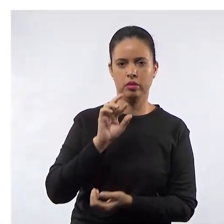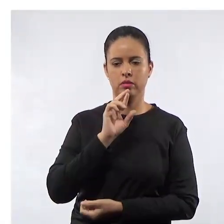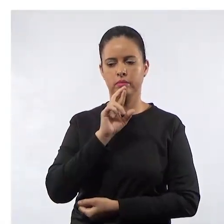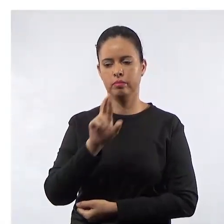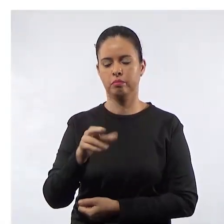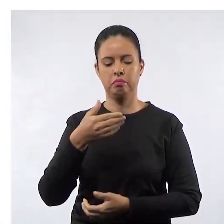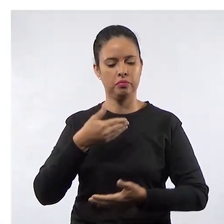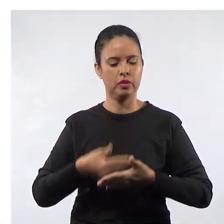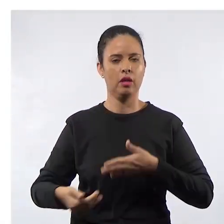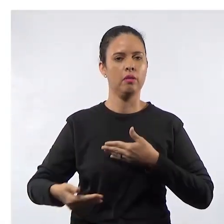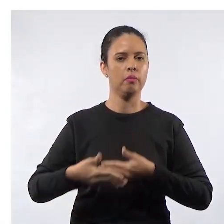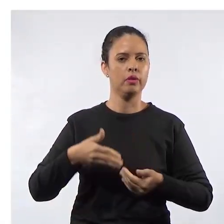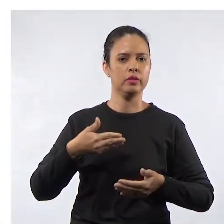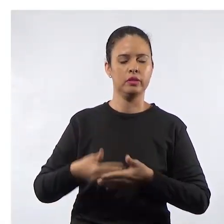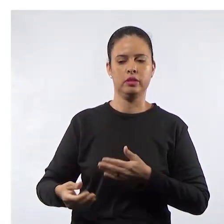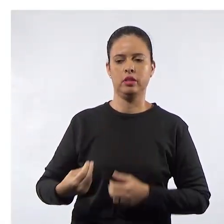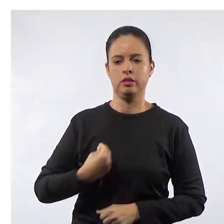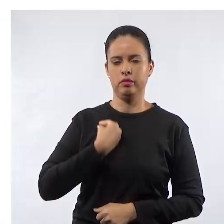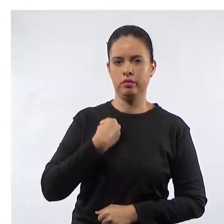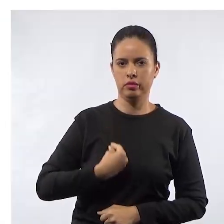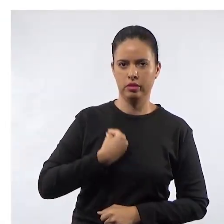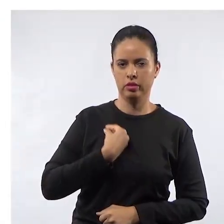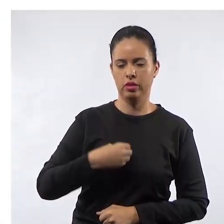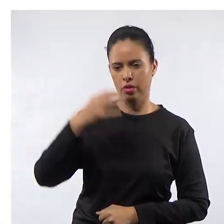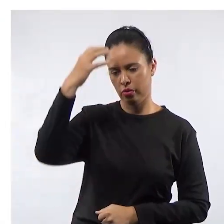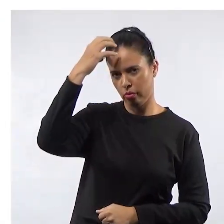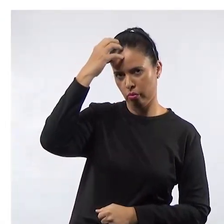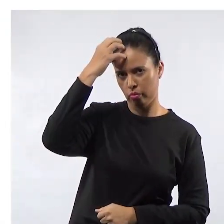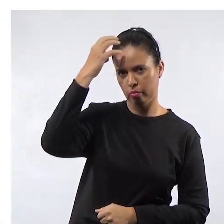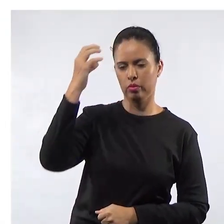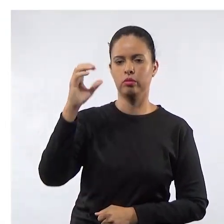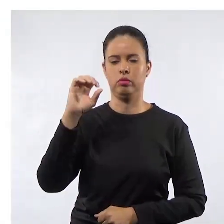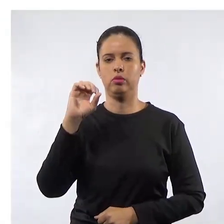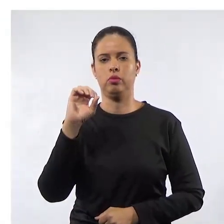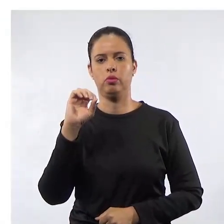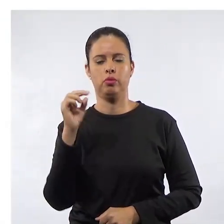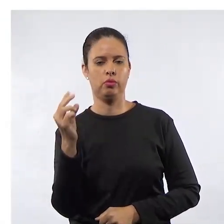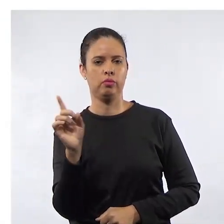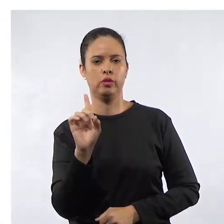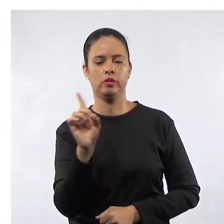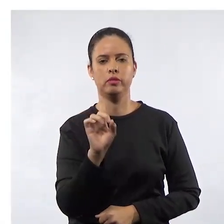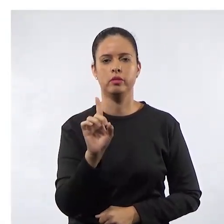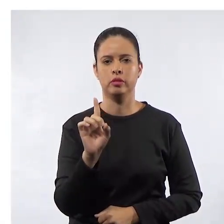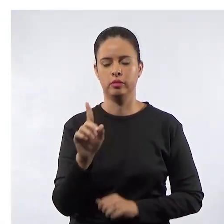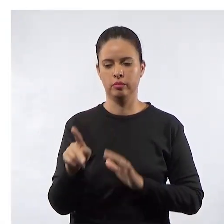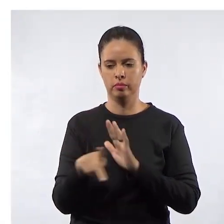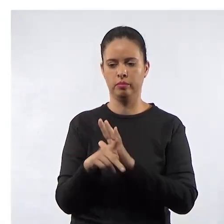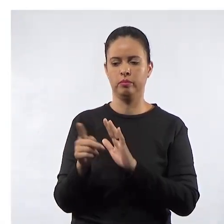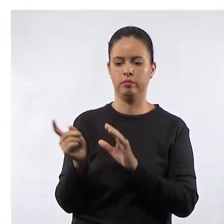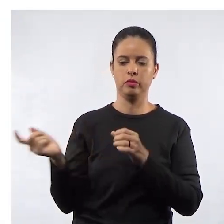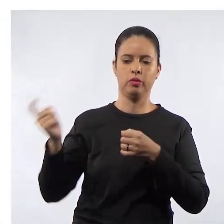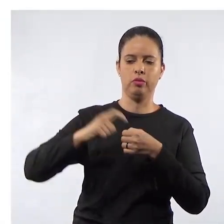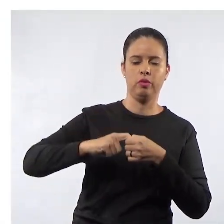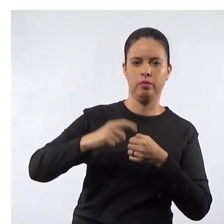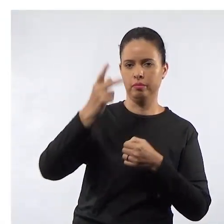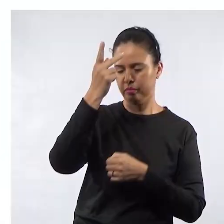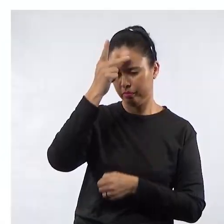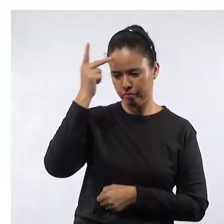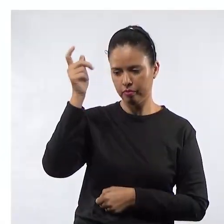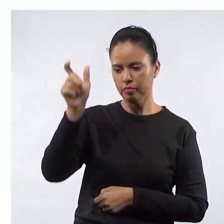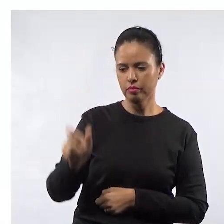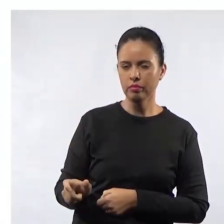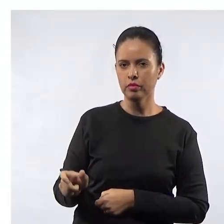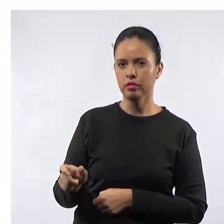responde, independentemente da existência de culpa, pela reparação dos danos causados aos consumidores